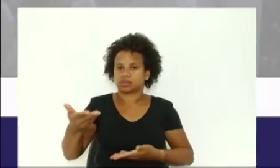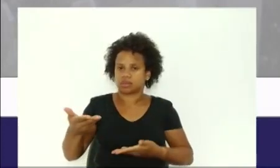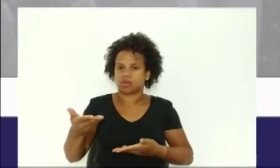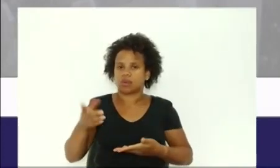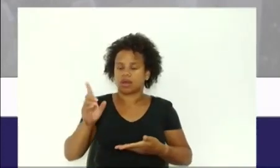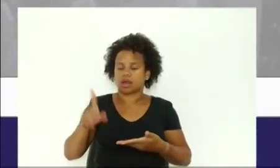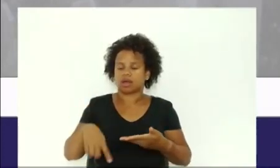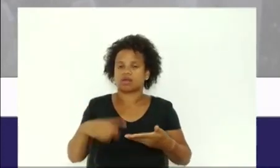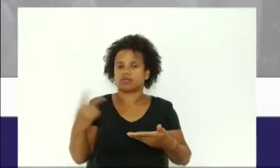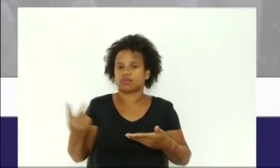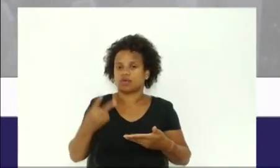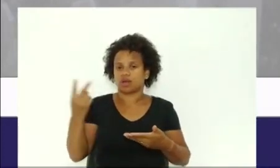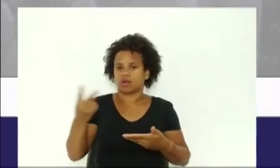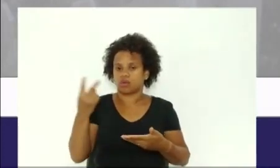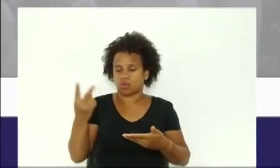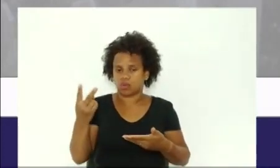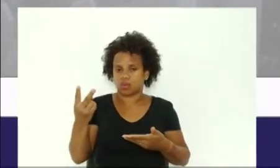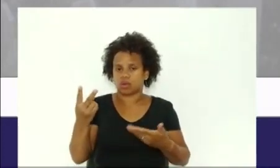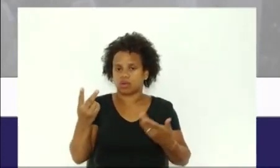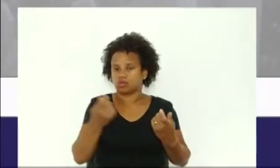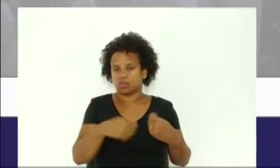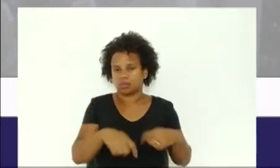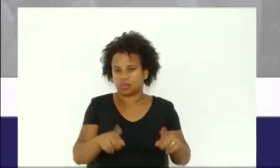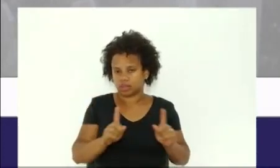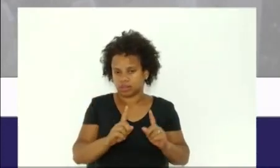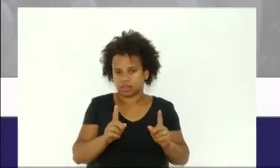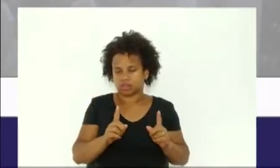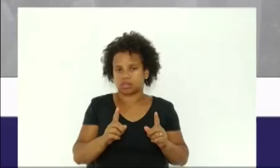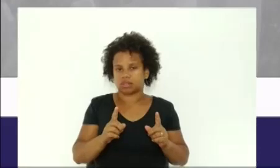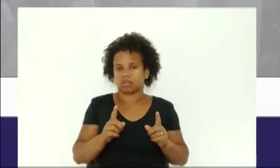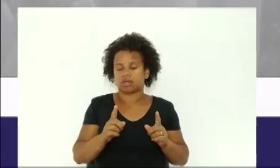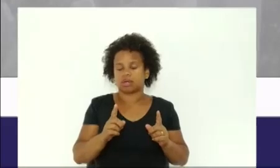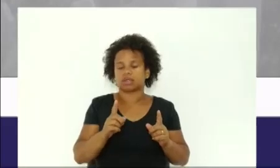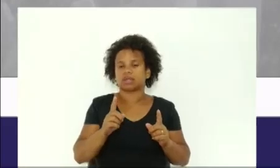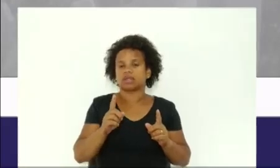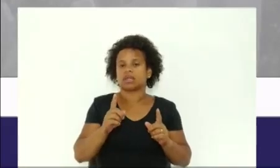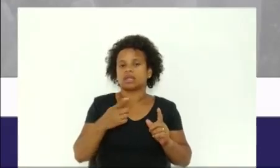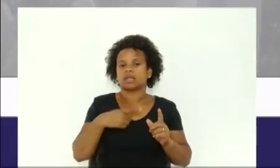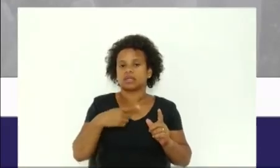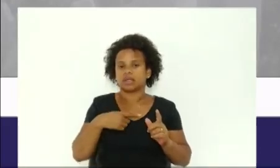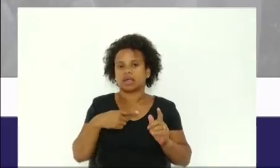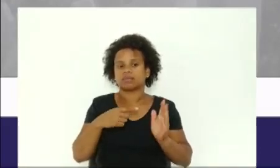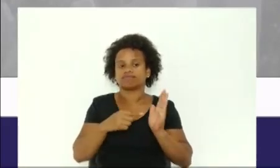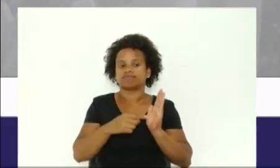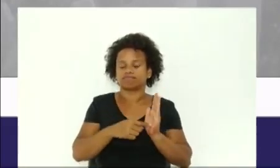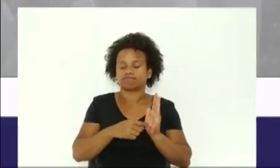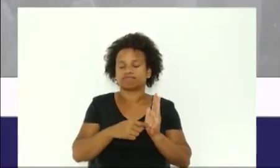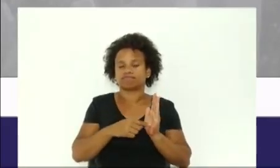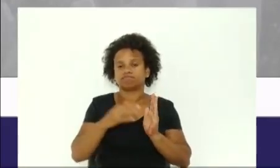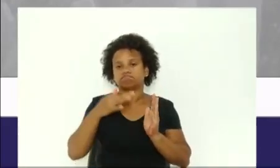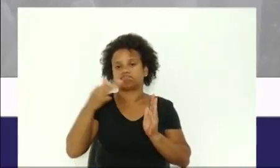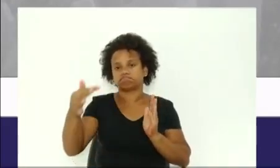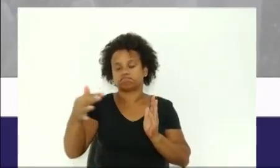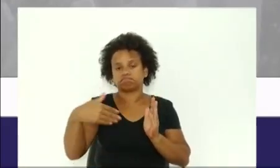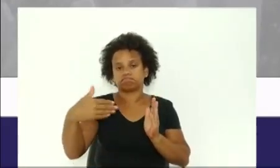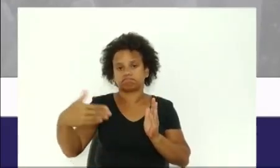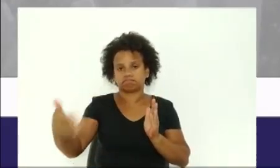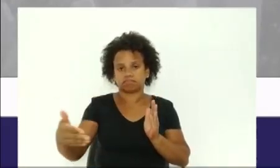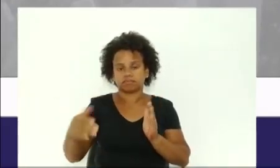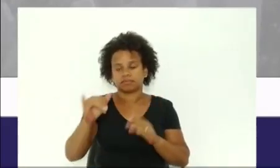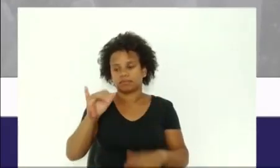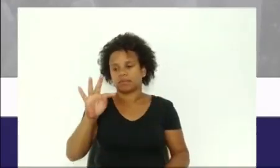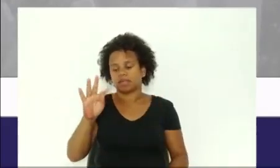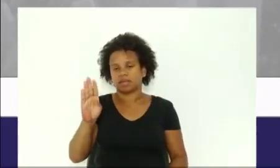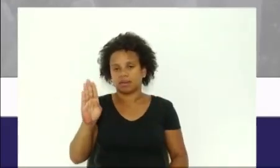valor renunciado, que foi considerado na projeção da receita, e dando um exemplo do ITBI, por